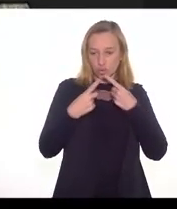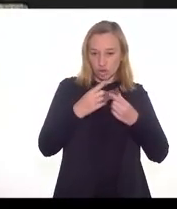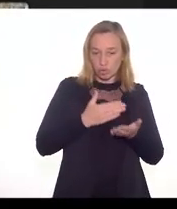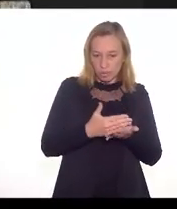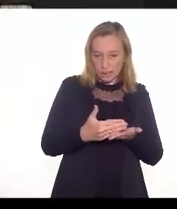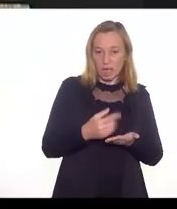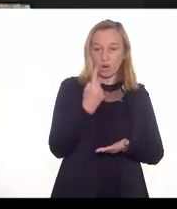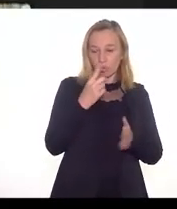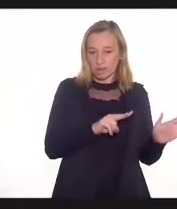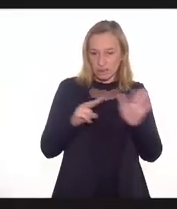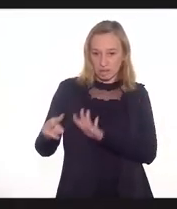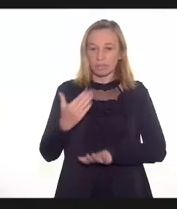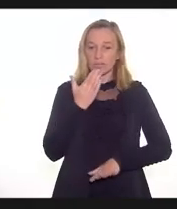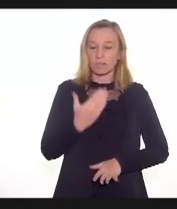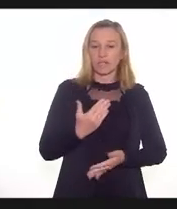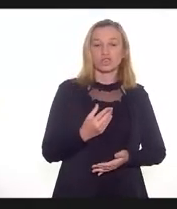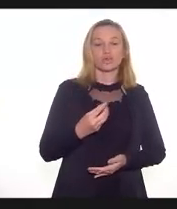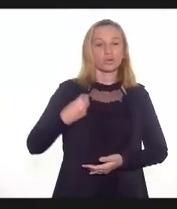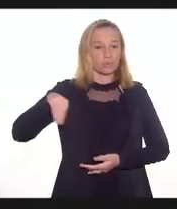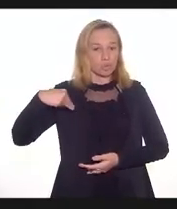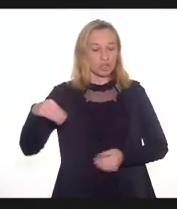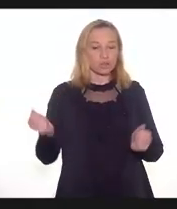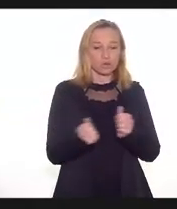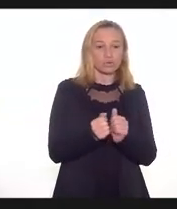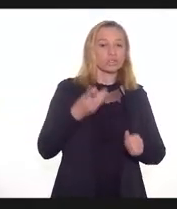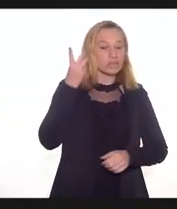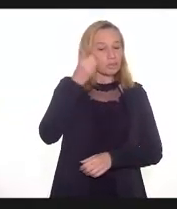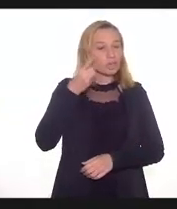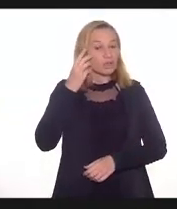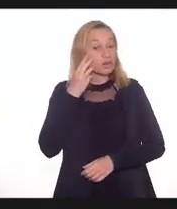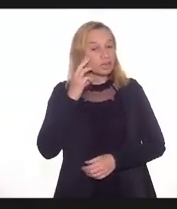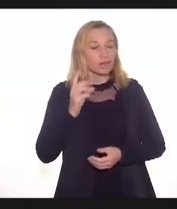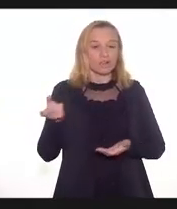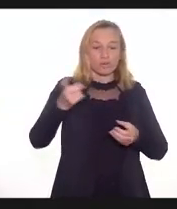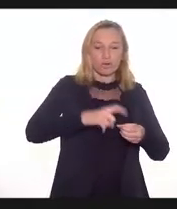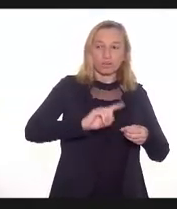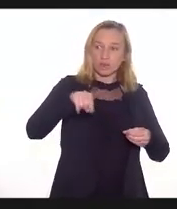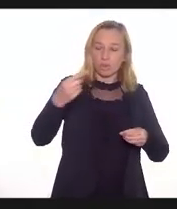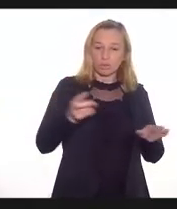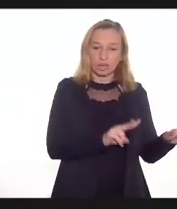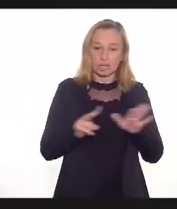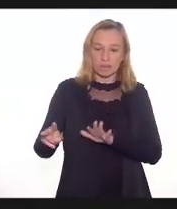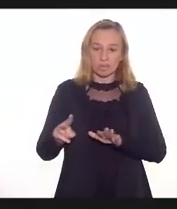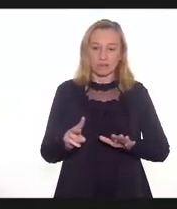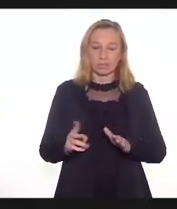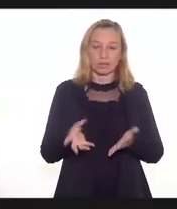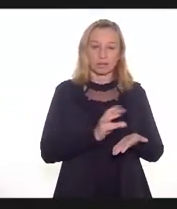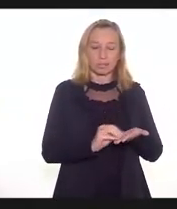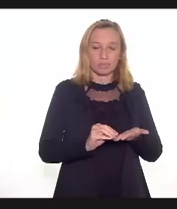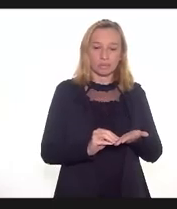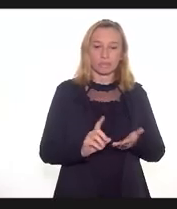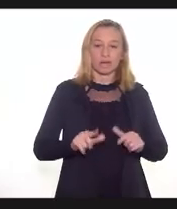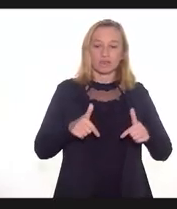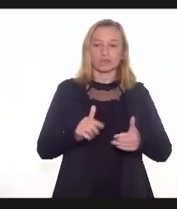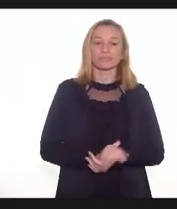uma semana, pedido de vista, deputado Mink, conjunto com o deputado Valdec, volta na semana que vem para a votação.